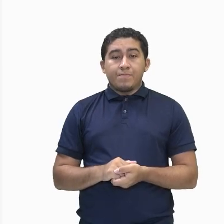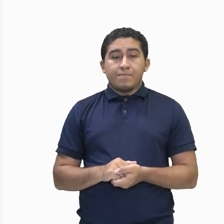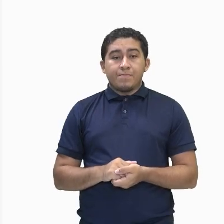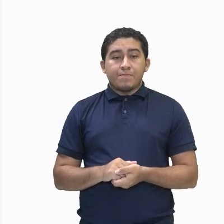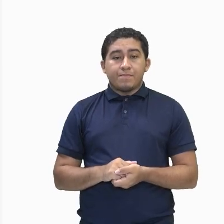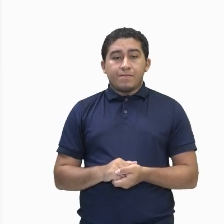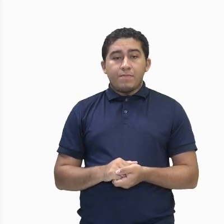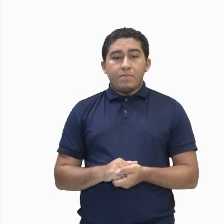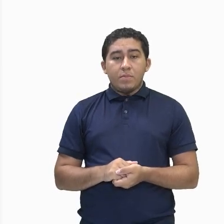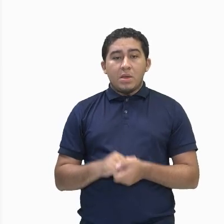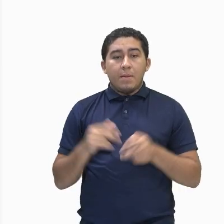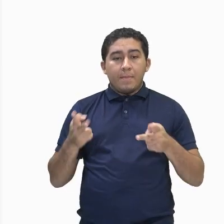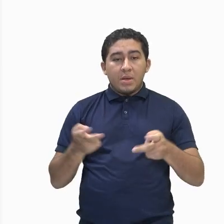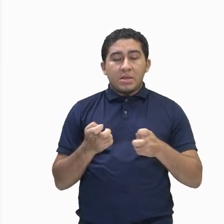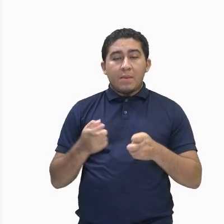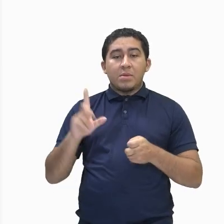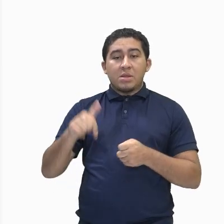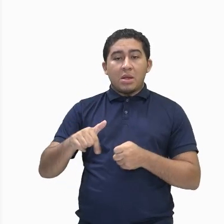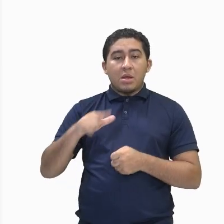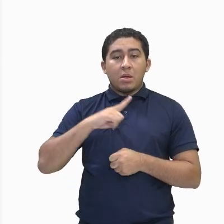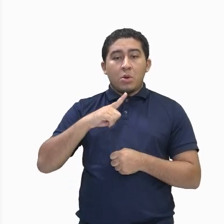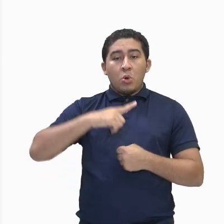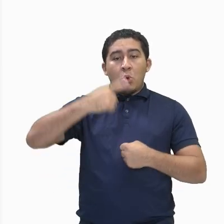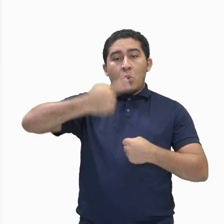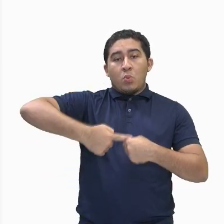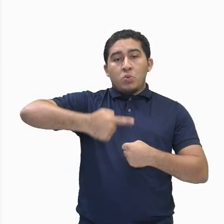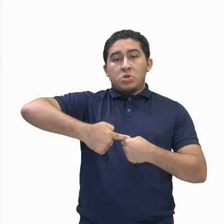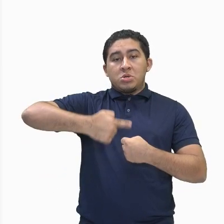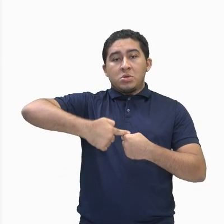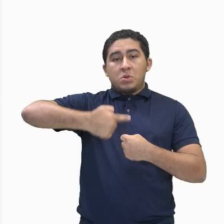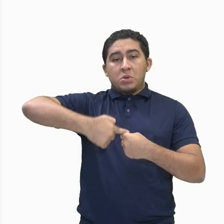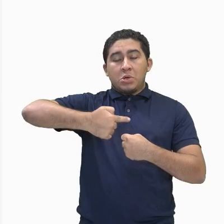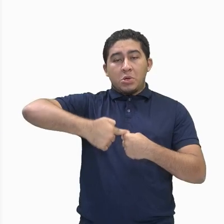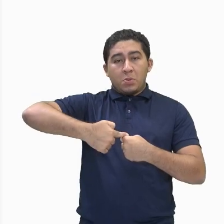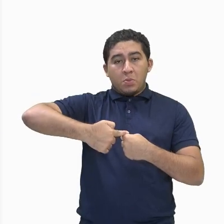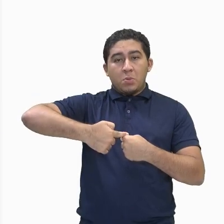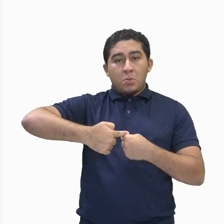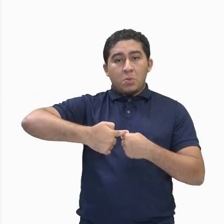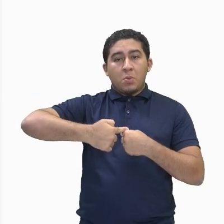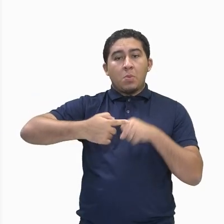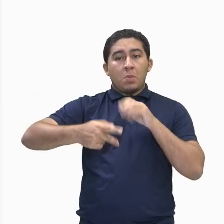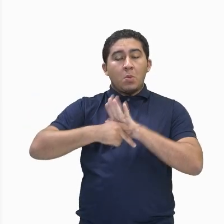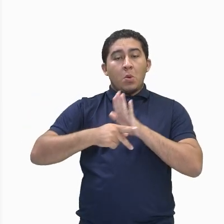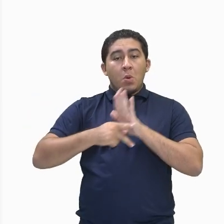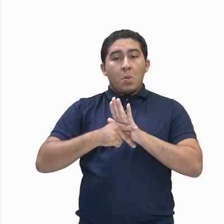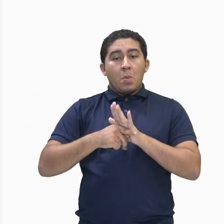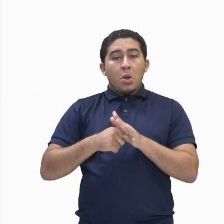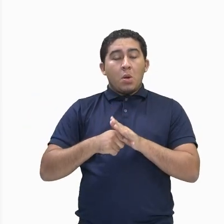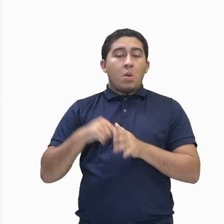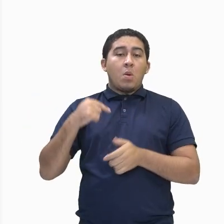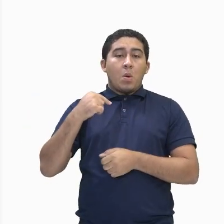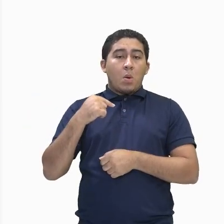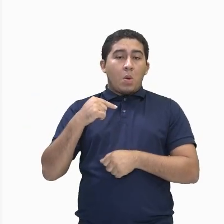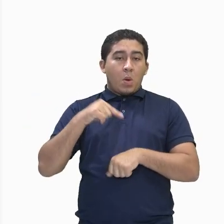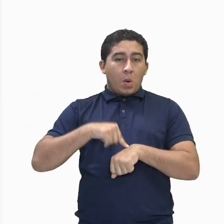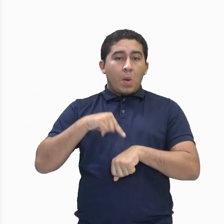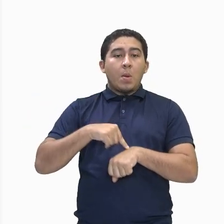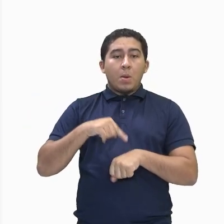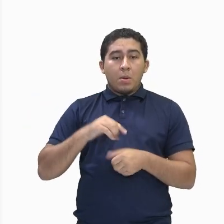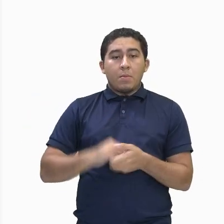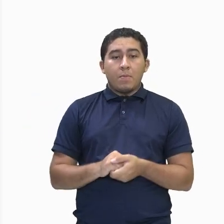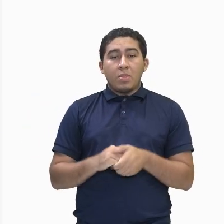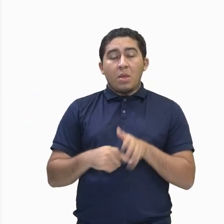né, os municípios que estão aí inseridos nesses fusos horários, -5, e os que estão aí